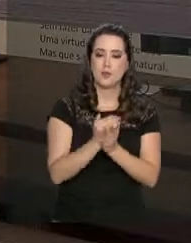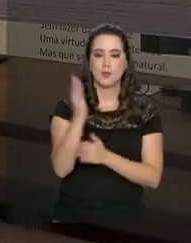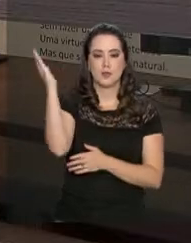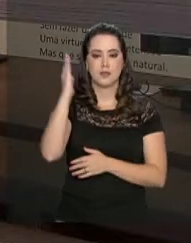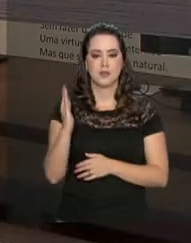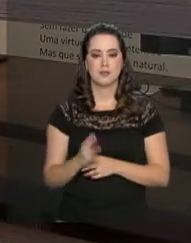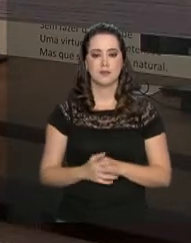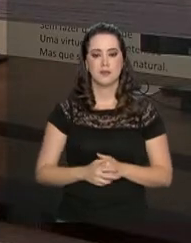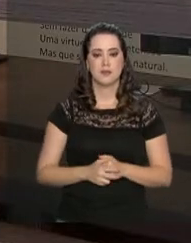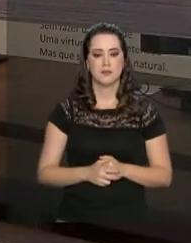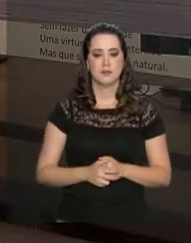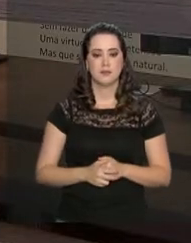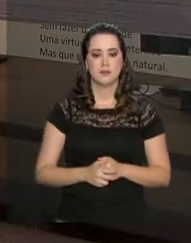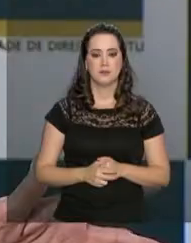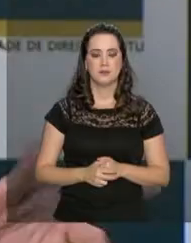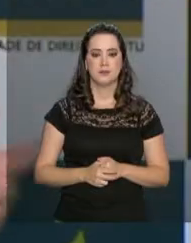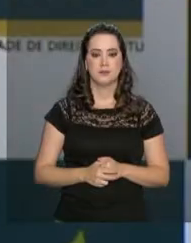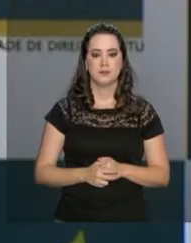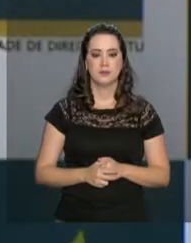República.